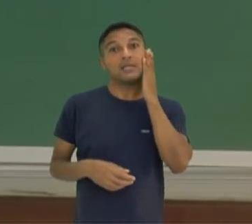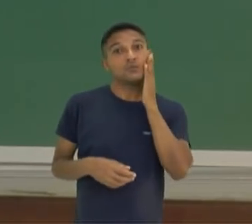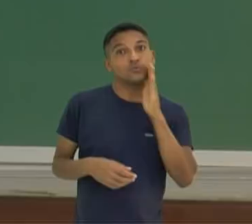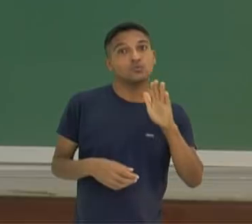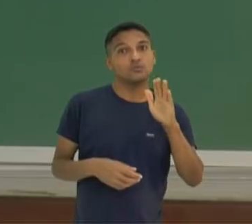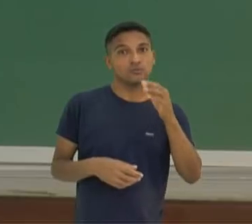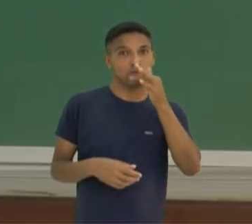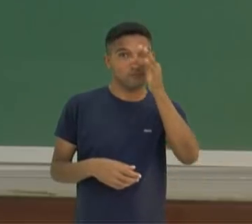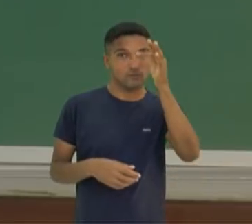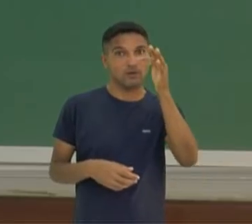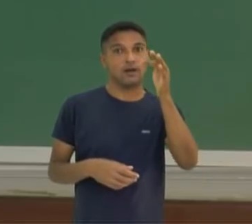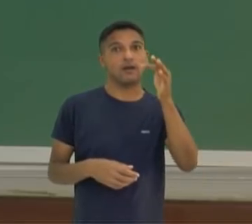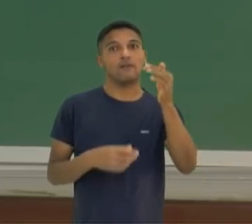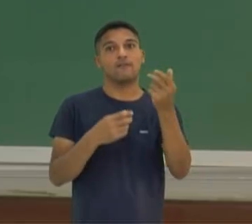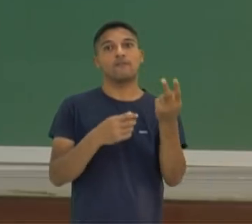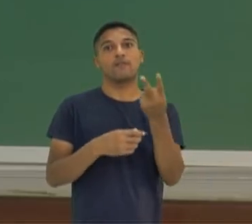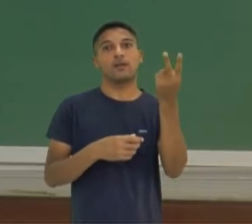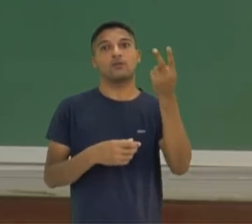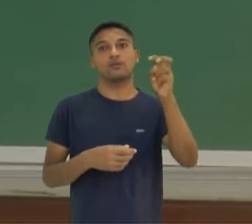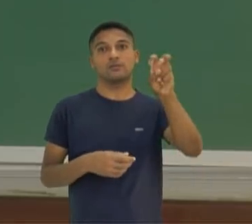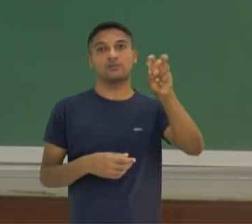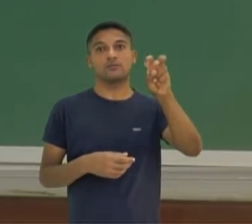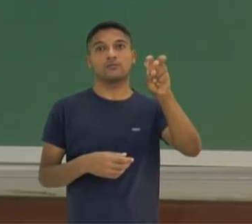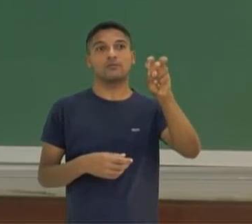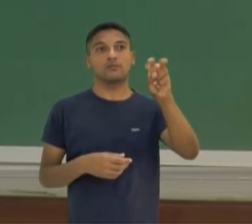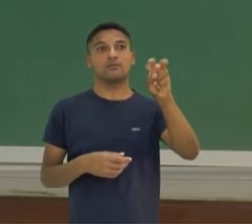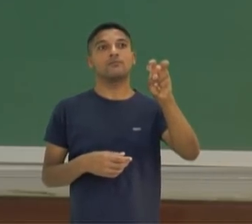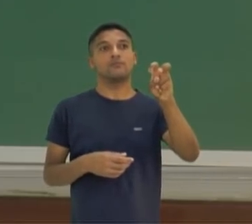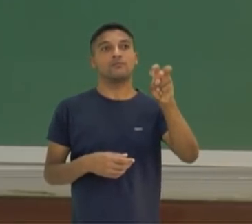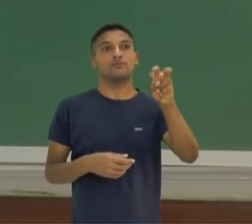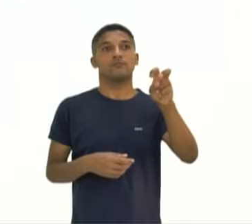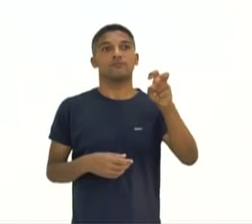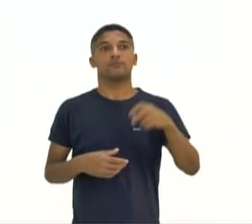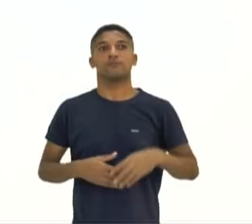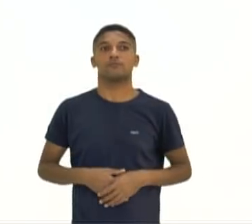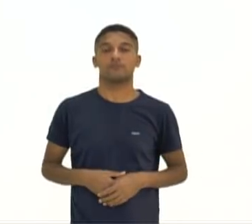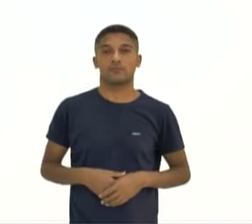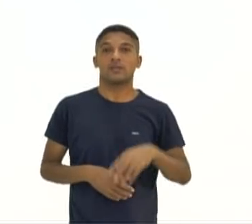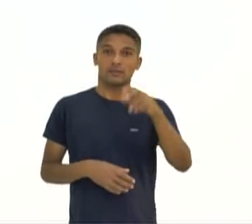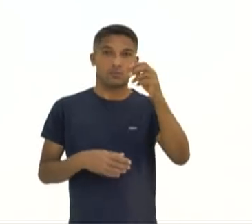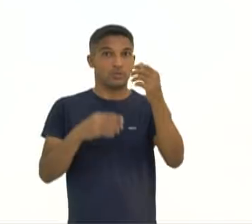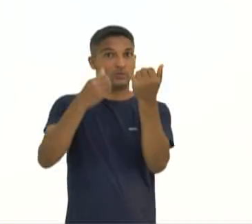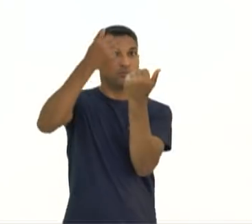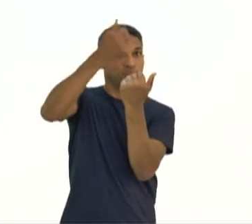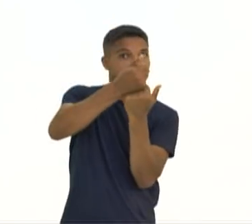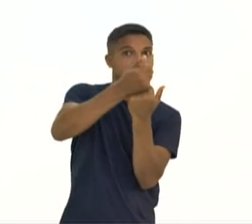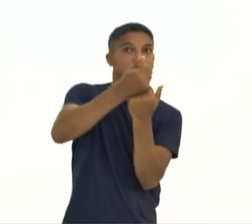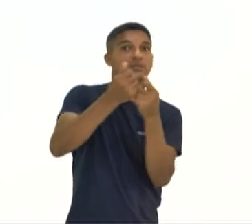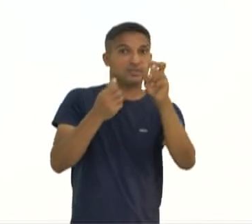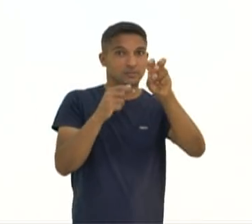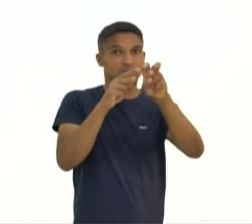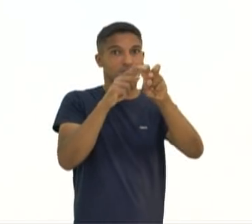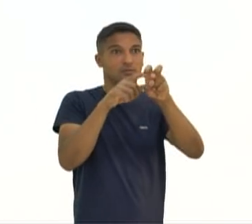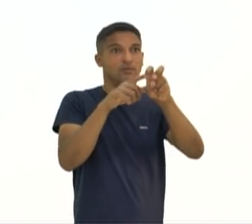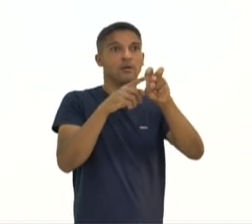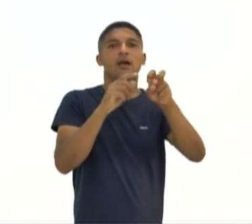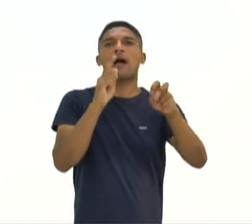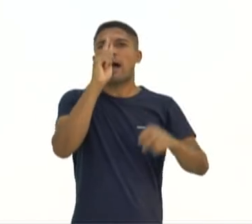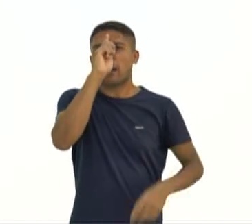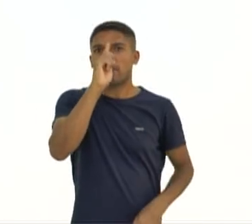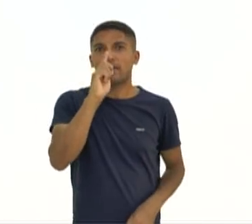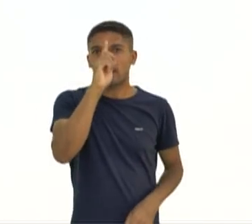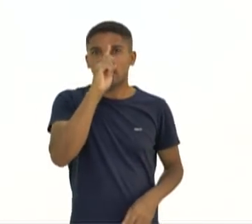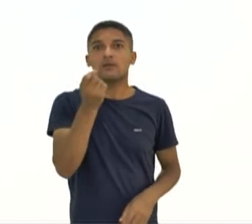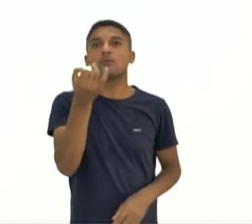5. Então, nós substituímos a flor azul por 5. Menos, quantas flores amarelas eu tenho aqui?